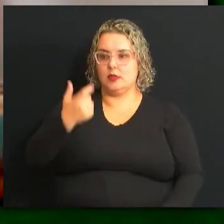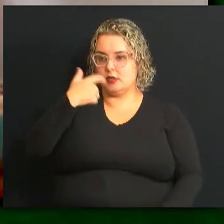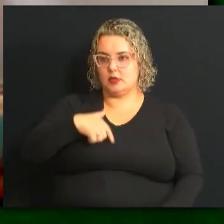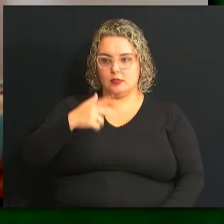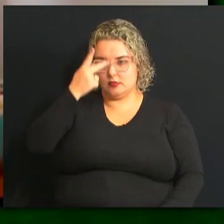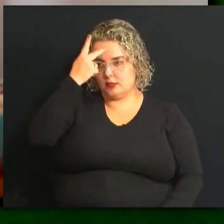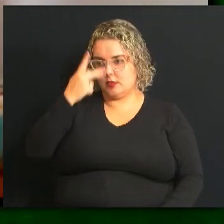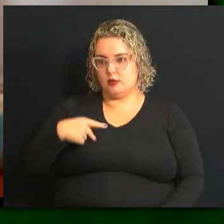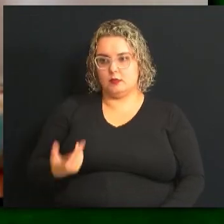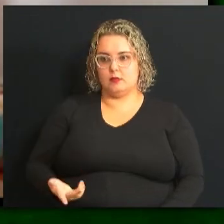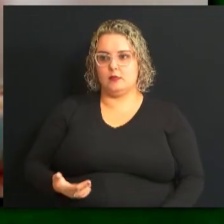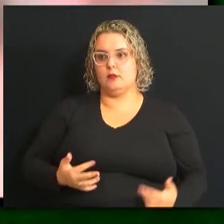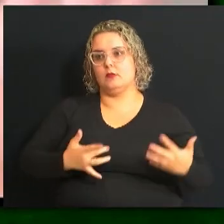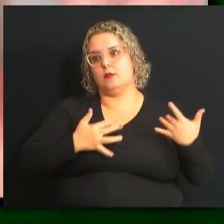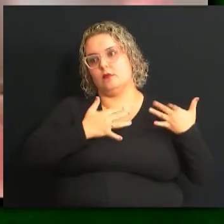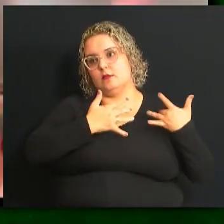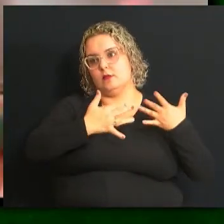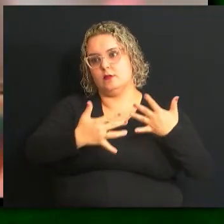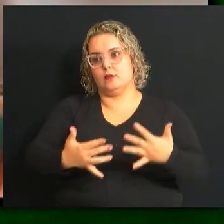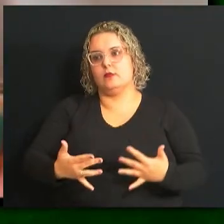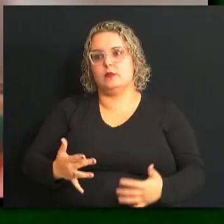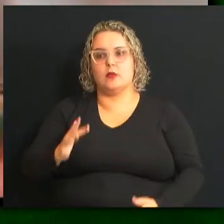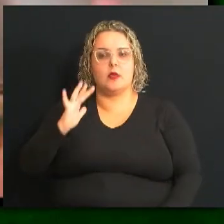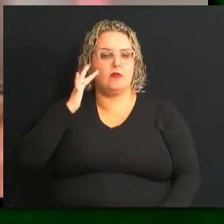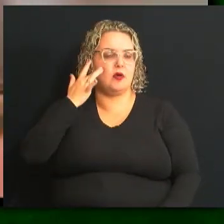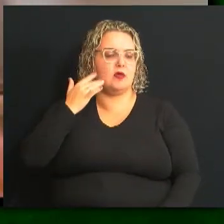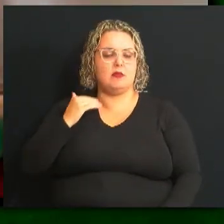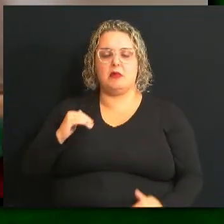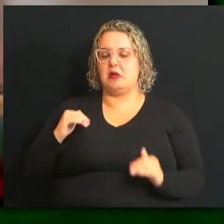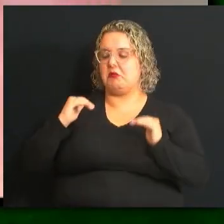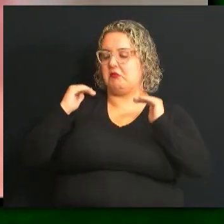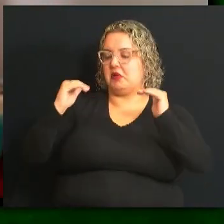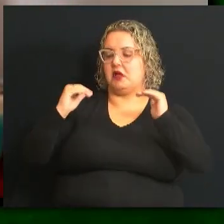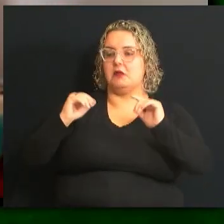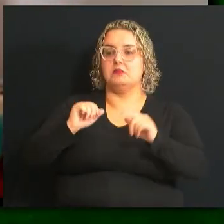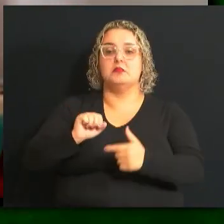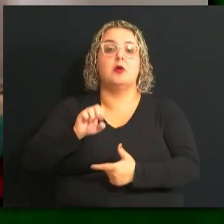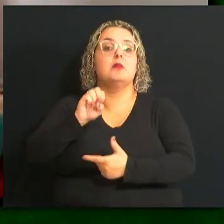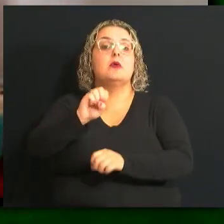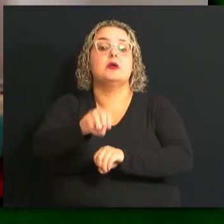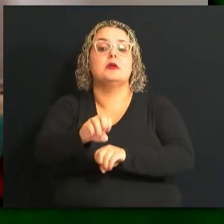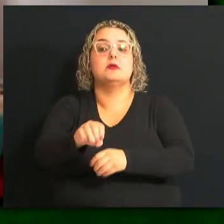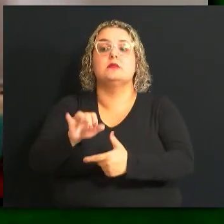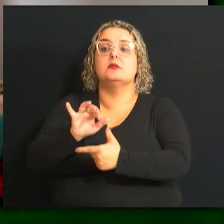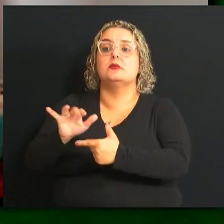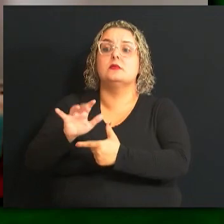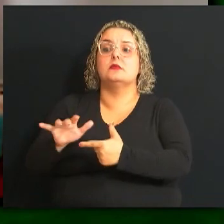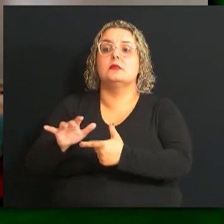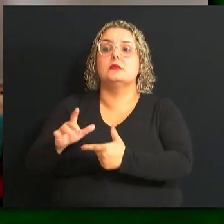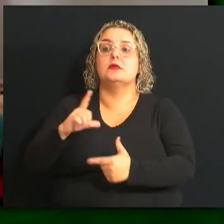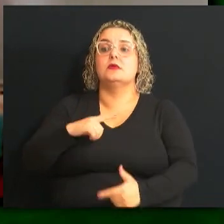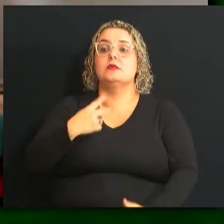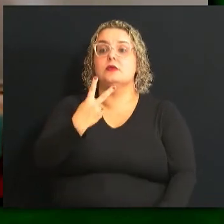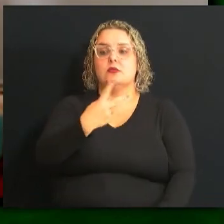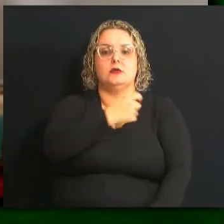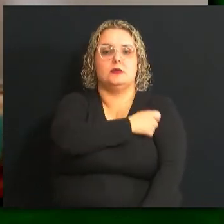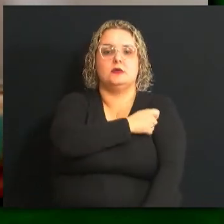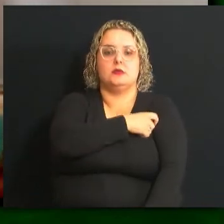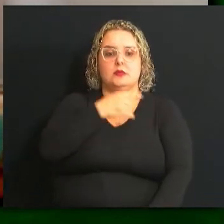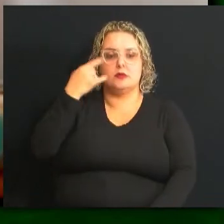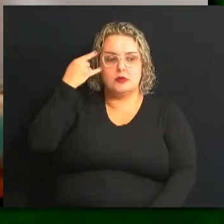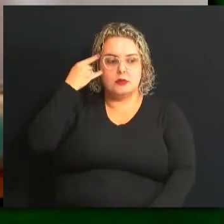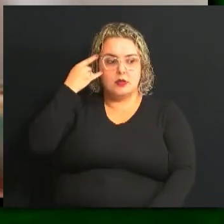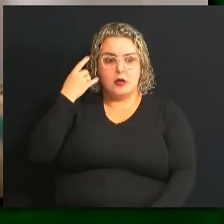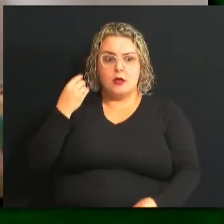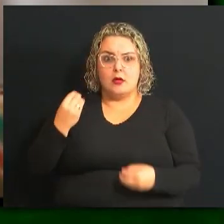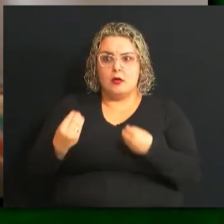durante muitos anos, eu me achava o máximo como alfabetizadora, até que eu tive 2 alunos com síndrome de Down. Né? Eu falei, como? Mas eu